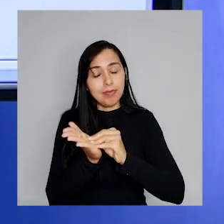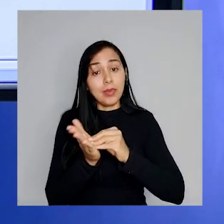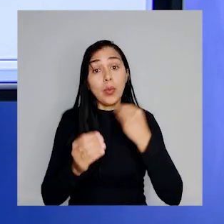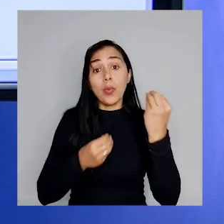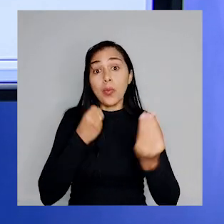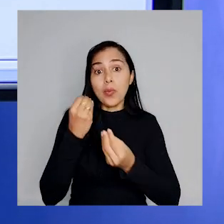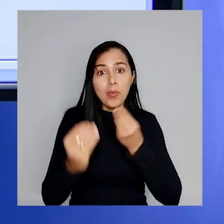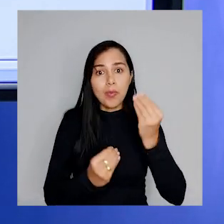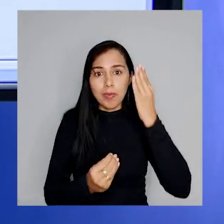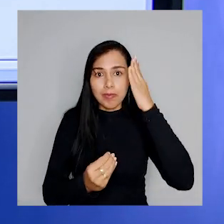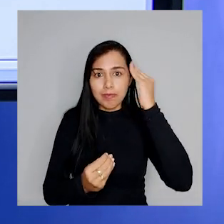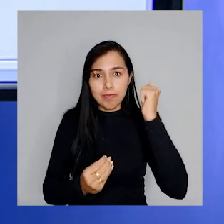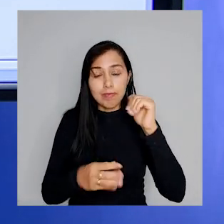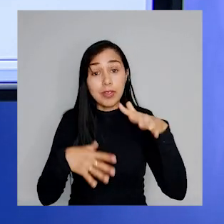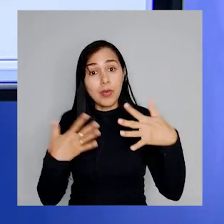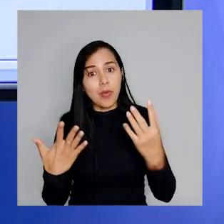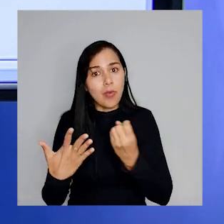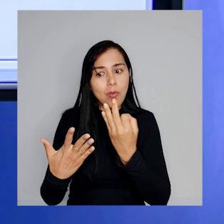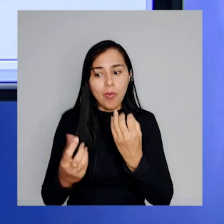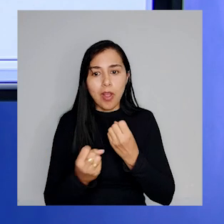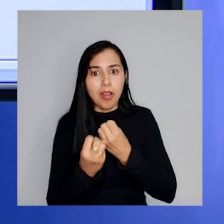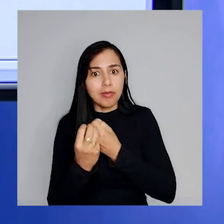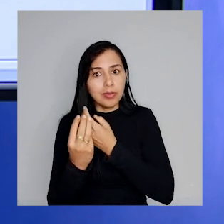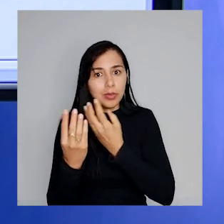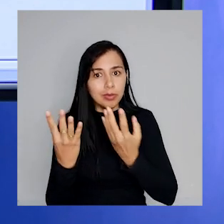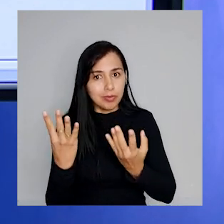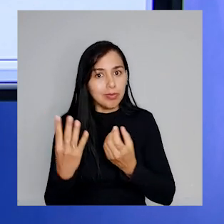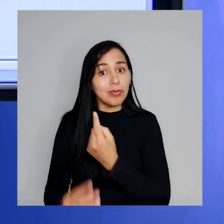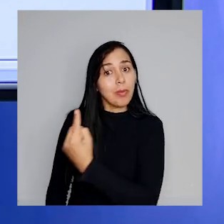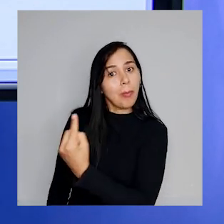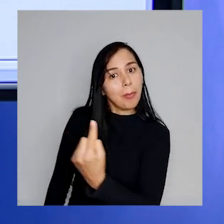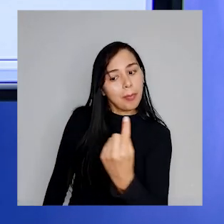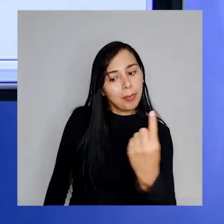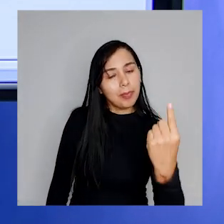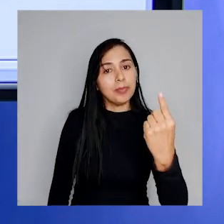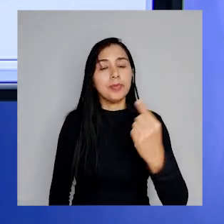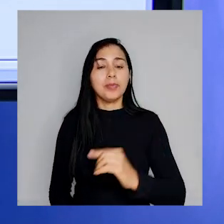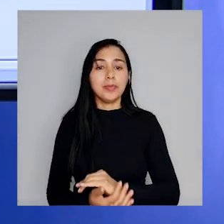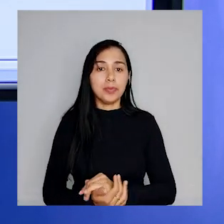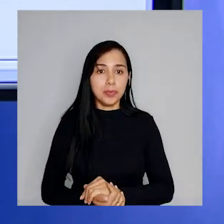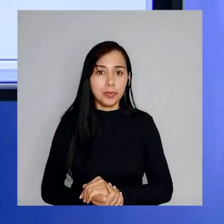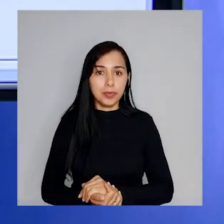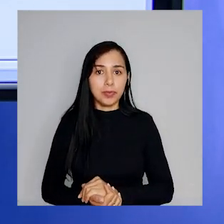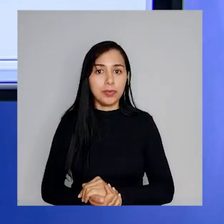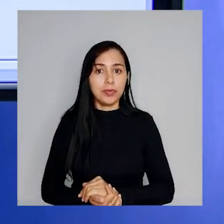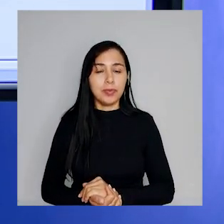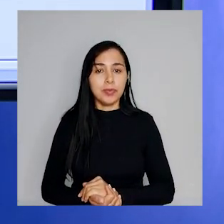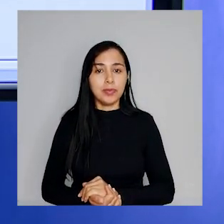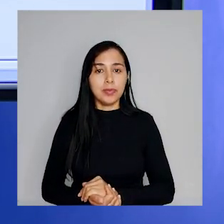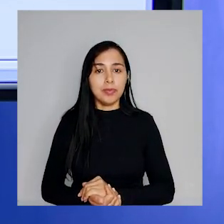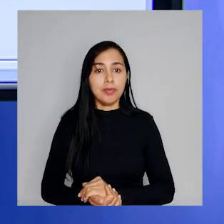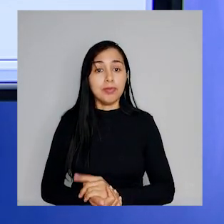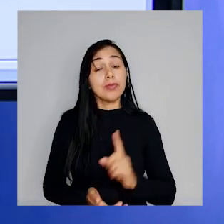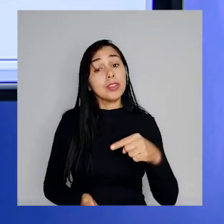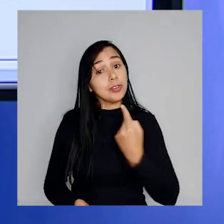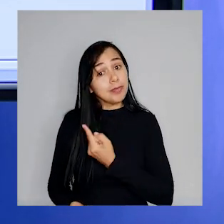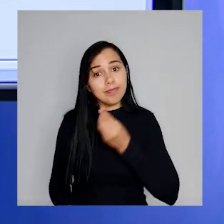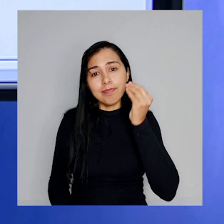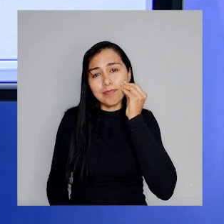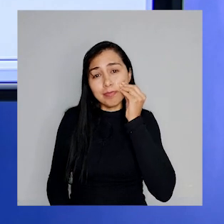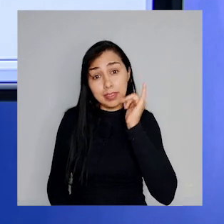19 pontos fazendo a distribuição desses pinos, certo? Então, vamos tentar dizer que ela